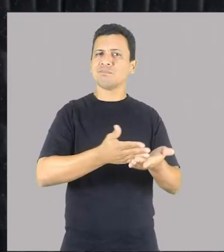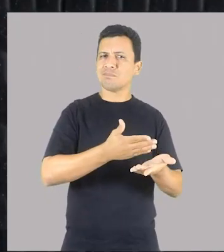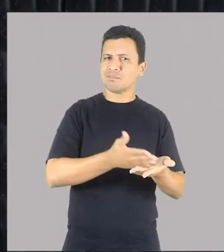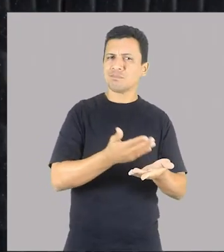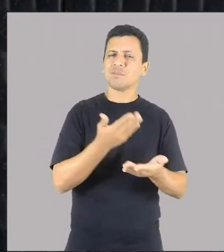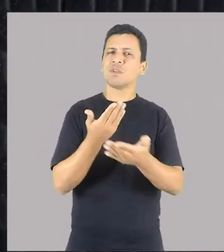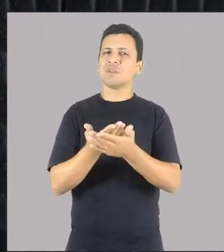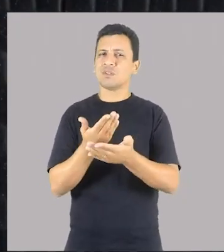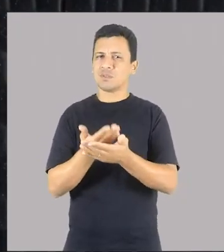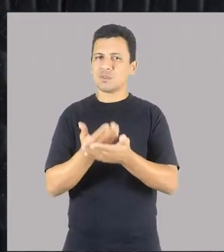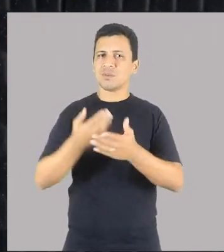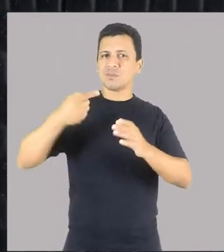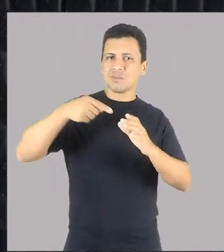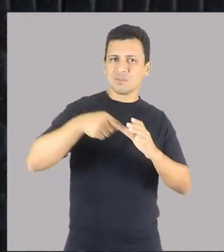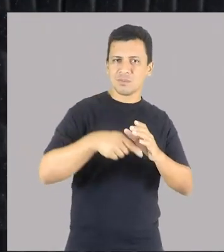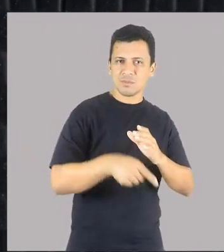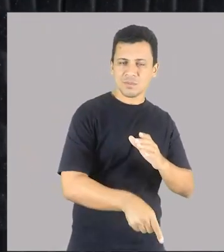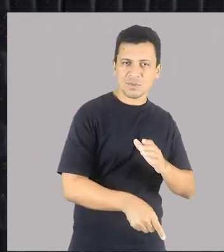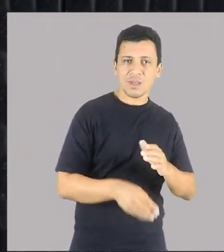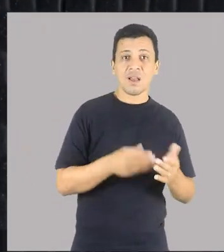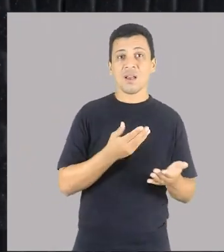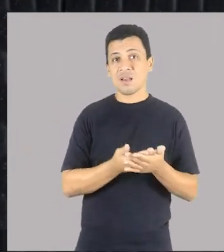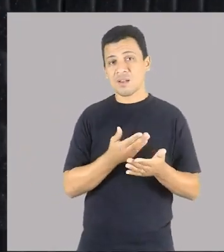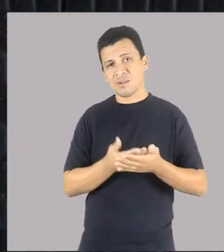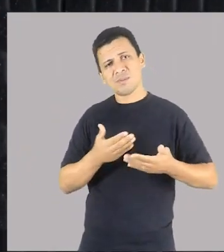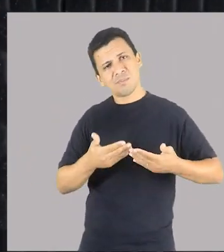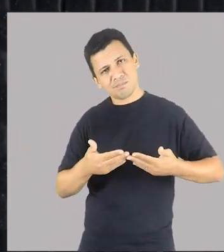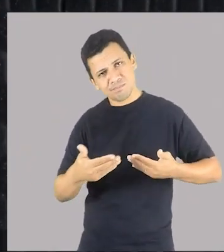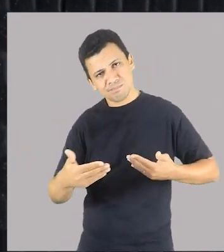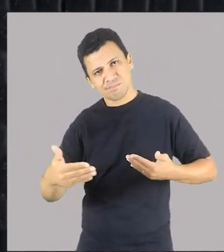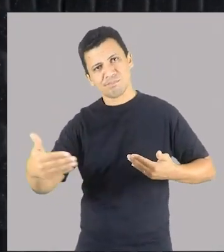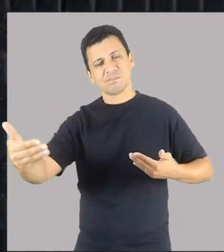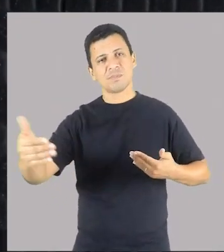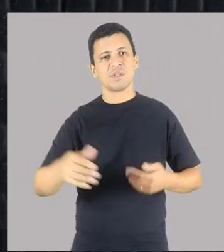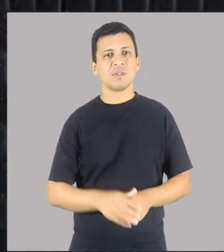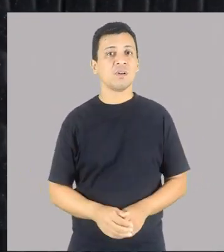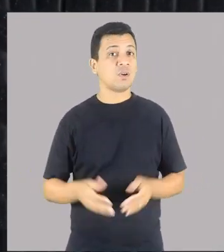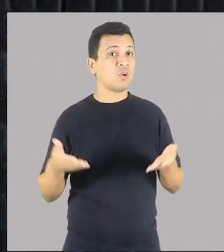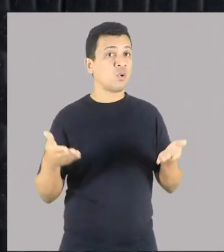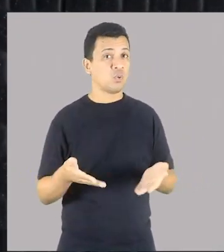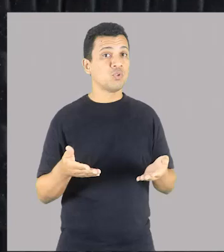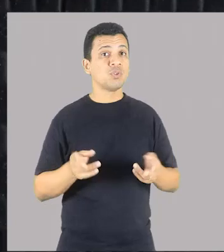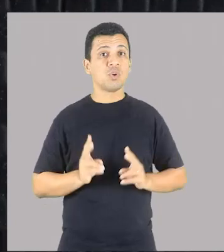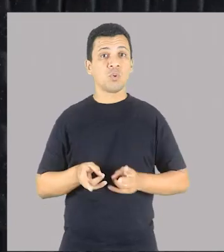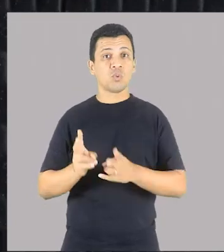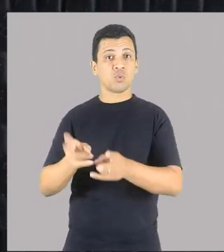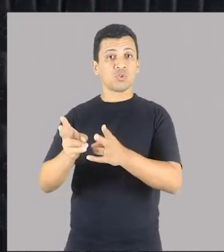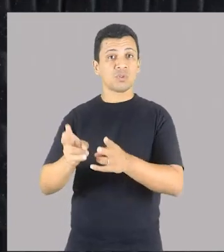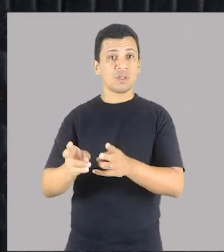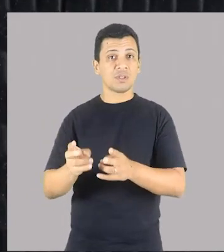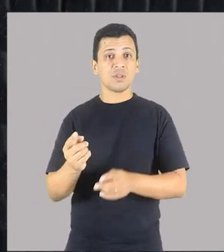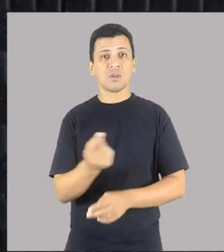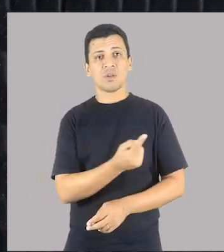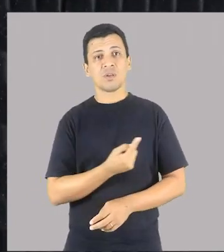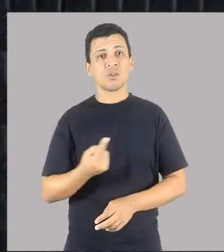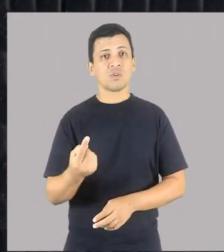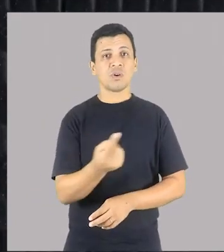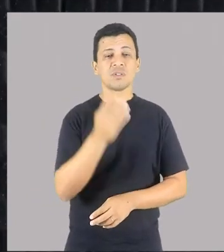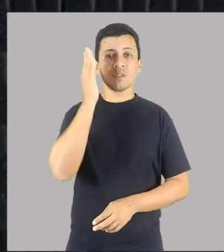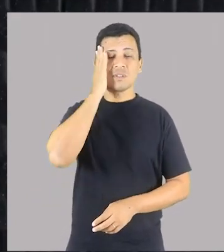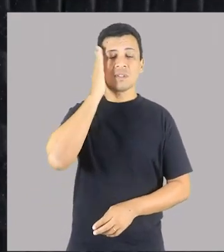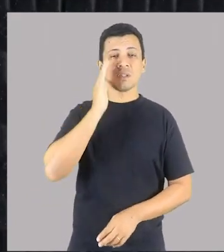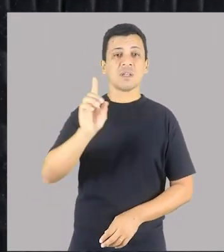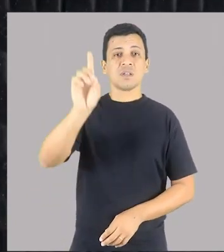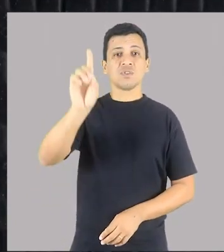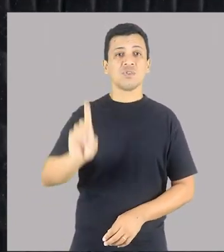aprofundar seus estudos nas próximas aulas que virão. Hoje, dando continuidade à nossa compreensão a respeito do